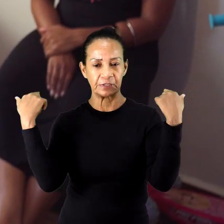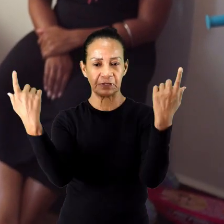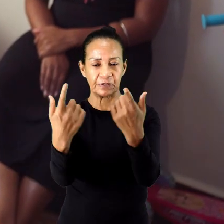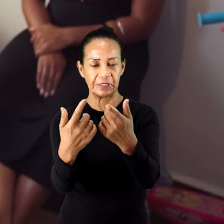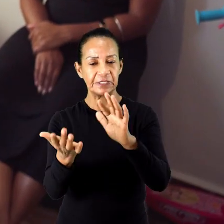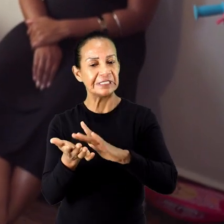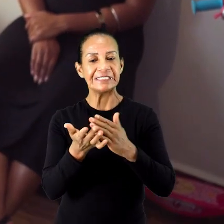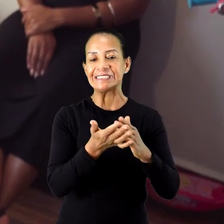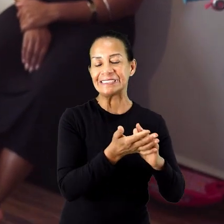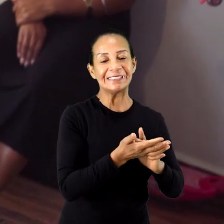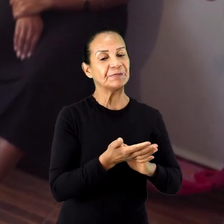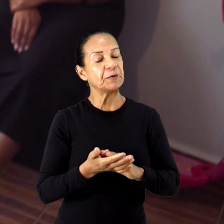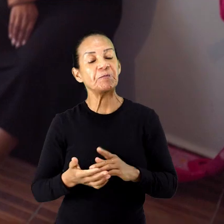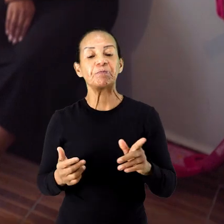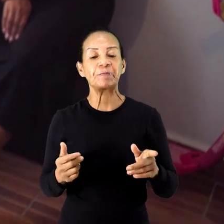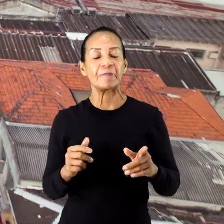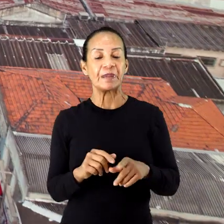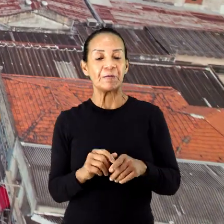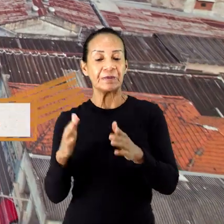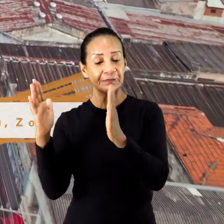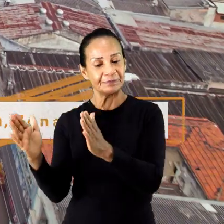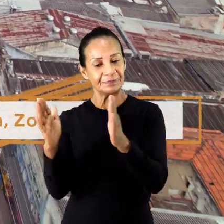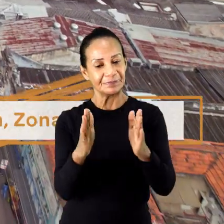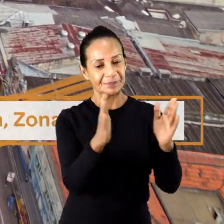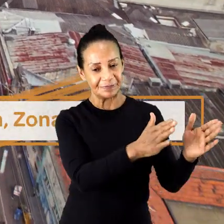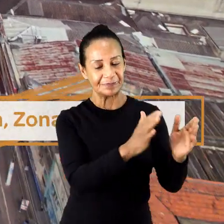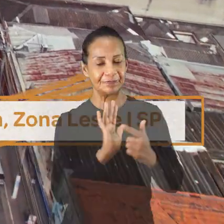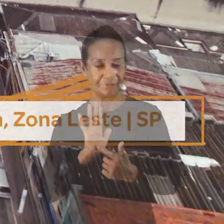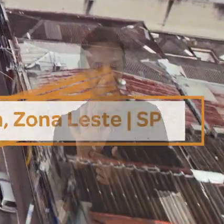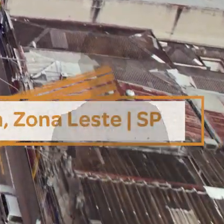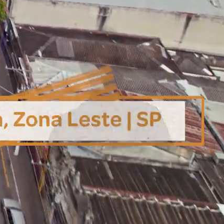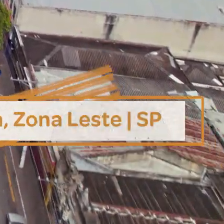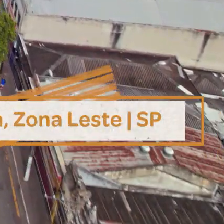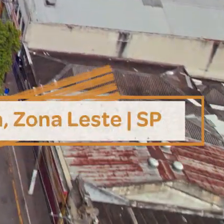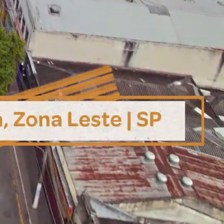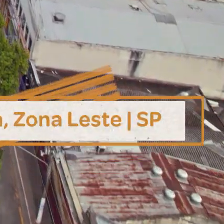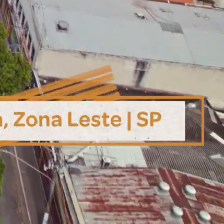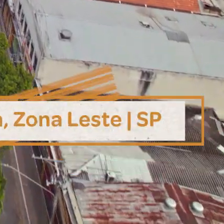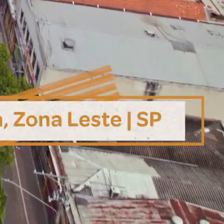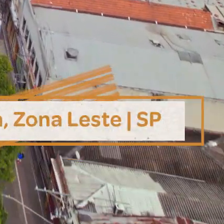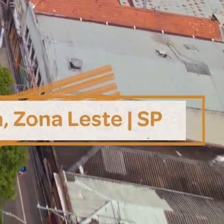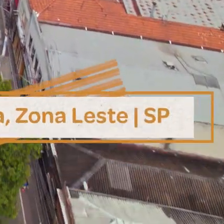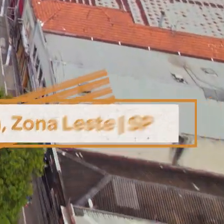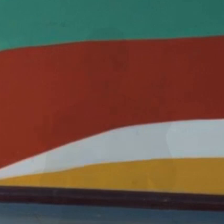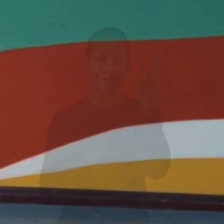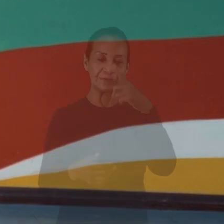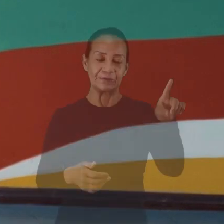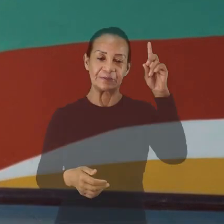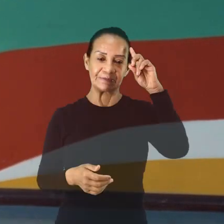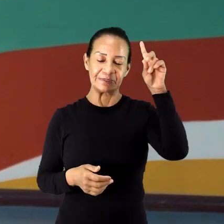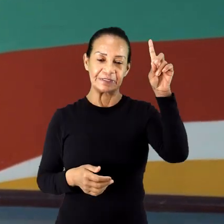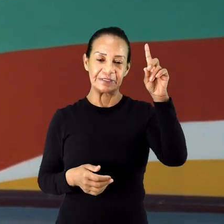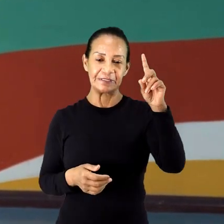samba, vende show pra gente poder investir no bloco. Pequena igreja com árvores ao redor, casas e prédios ao fundo. Hoje é o